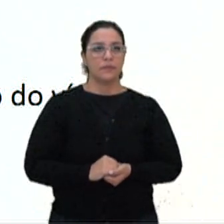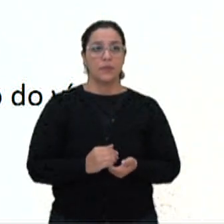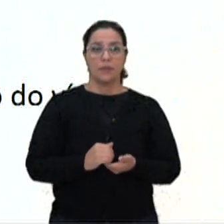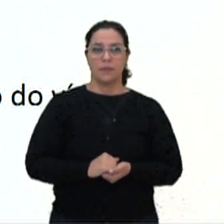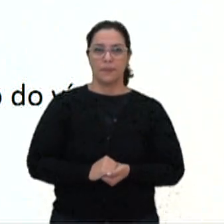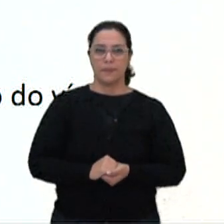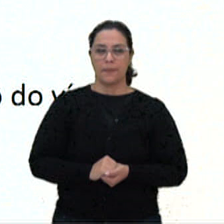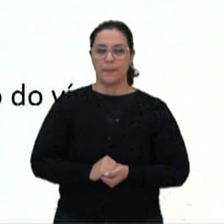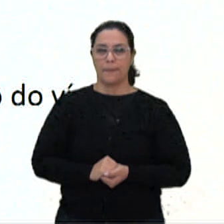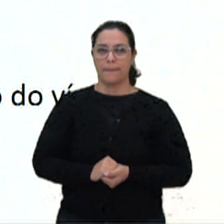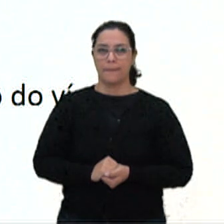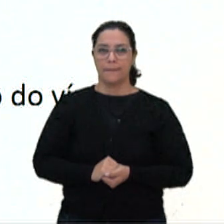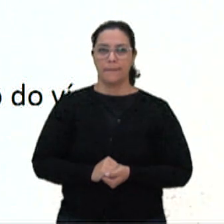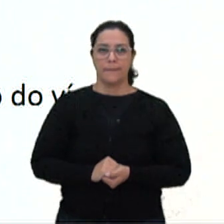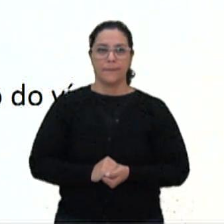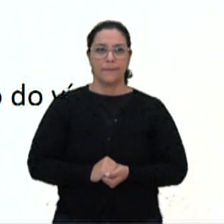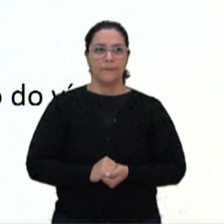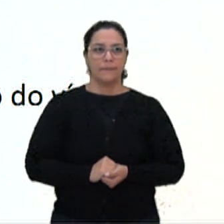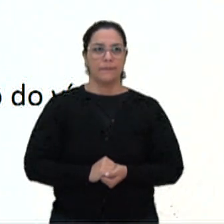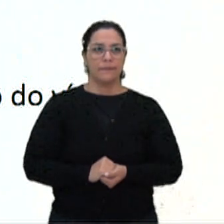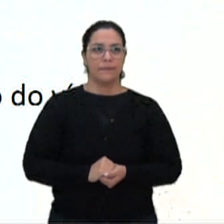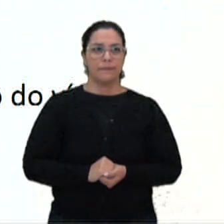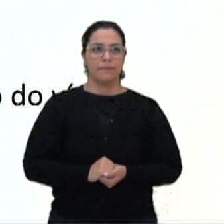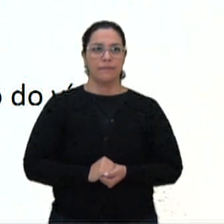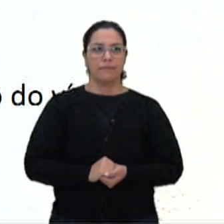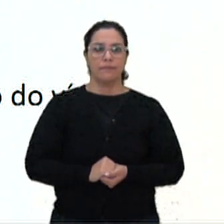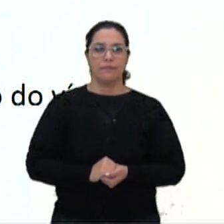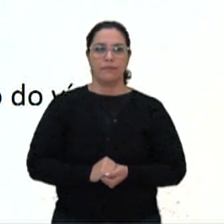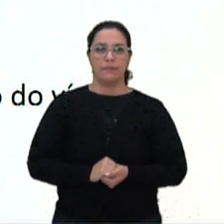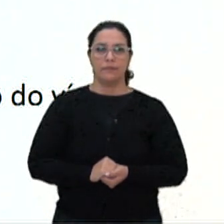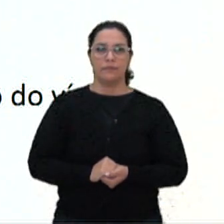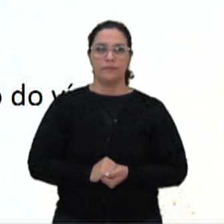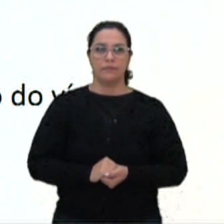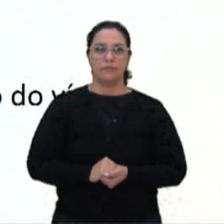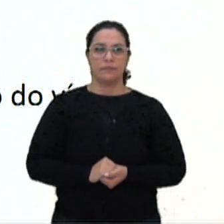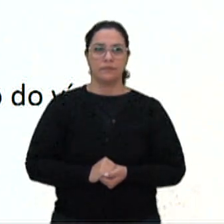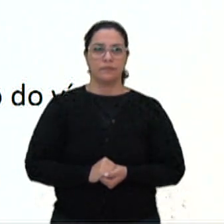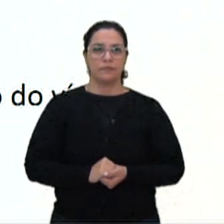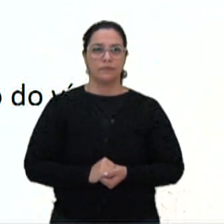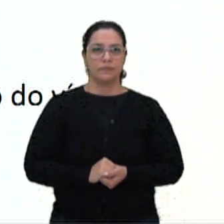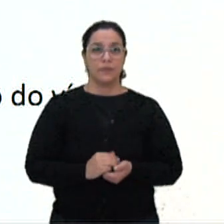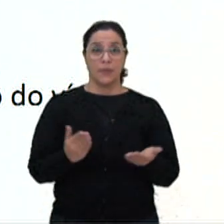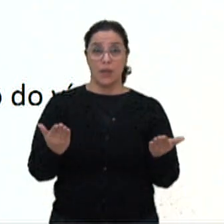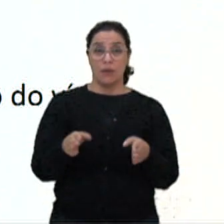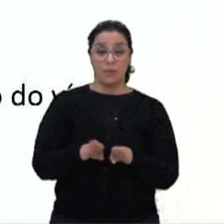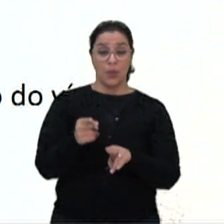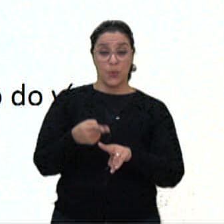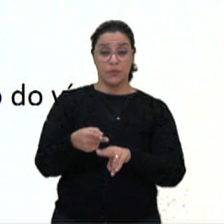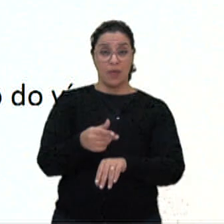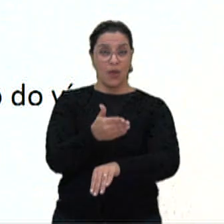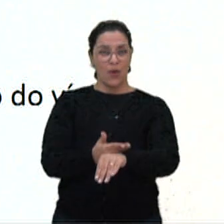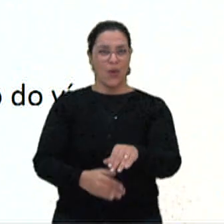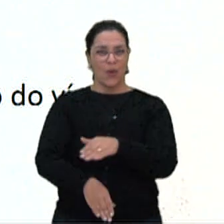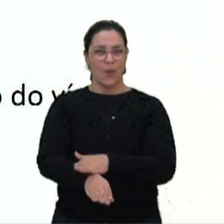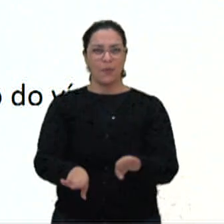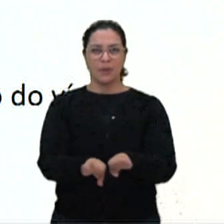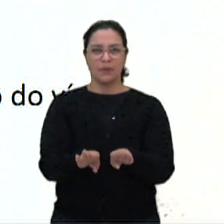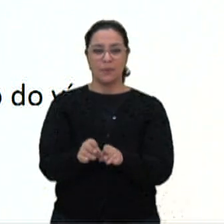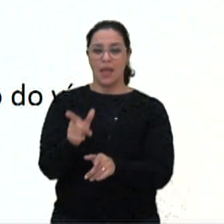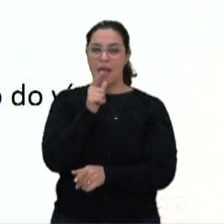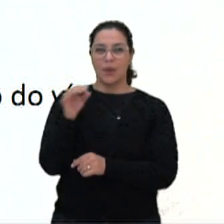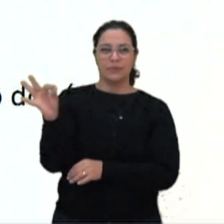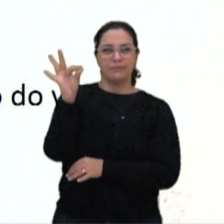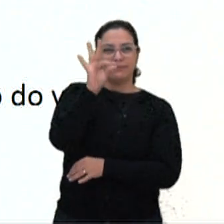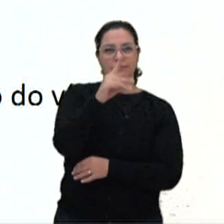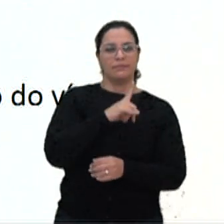em rios e lagos suspeitos de contaminação. Ou letra E, utilizar roupa de mangas compridas em locais onde haja circulação do vírus.